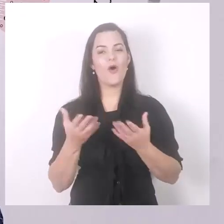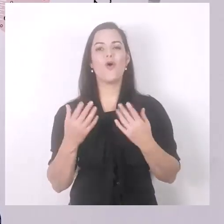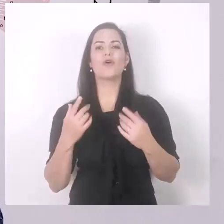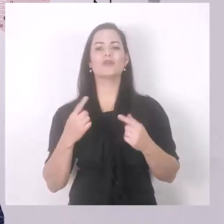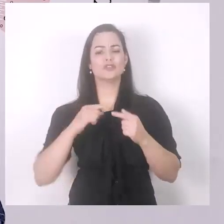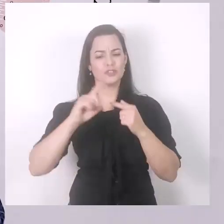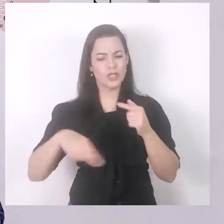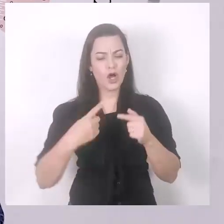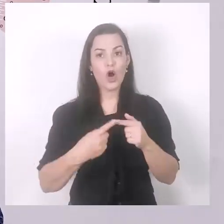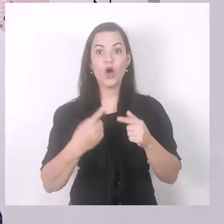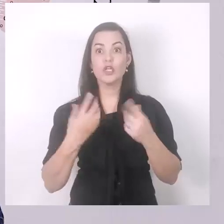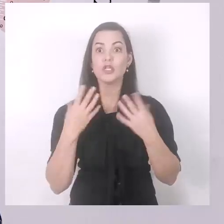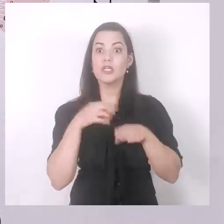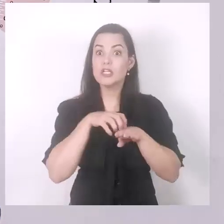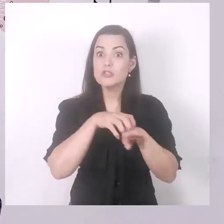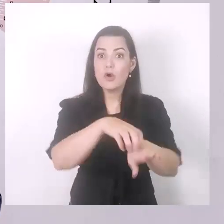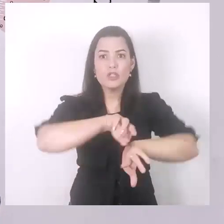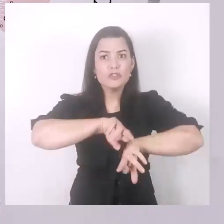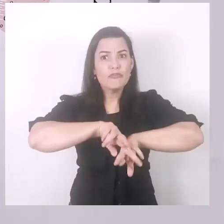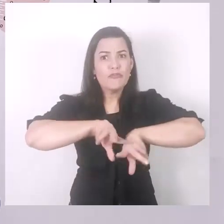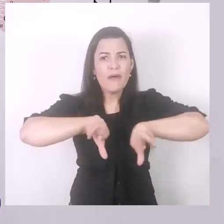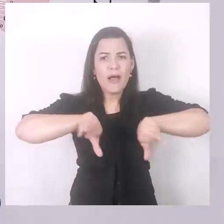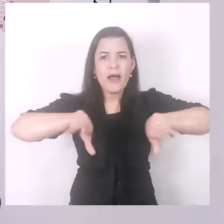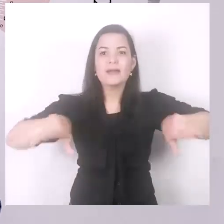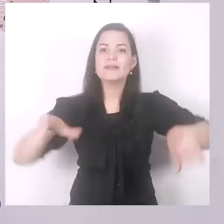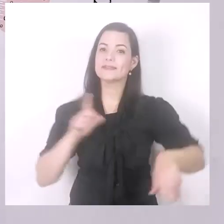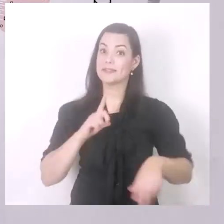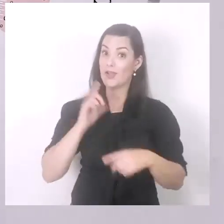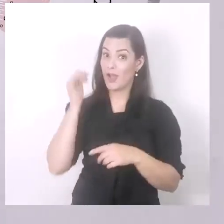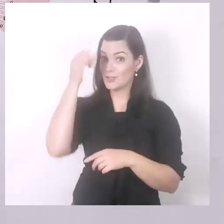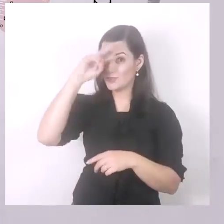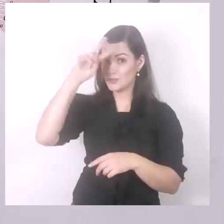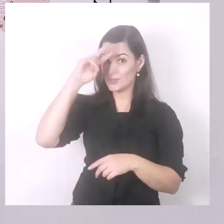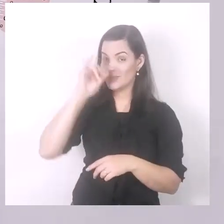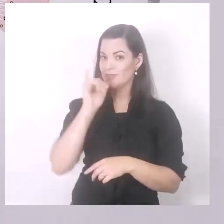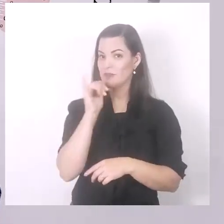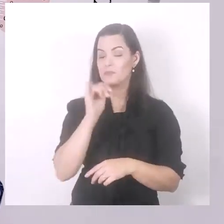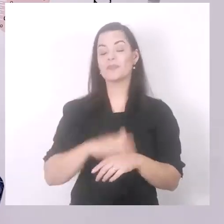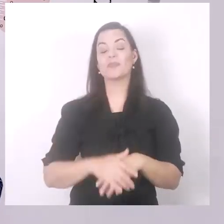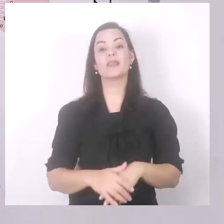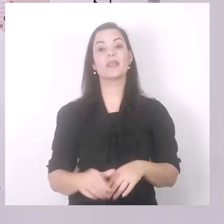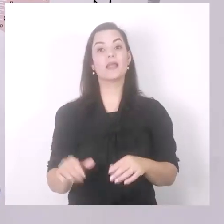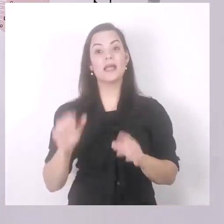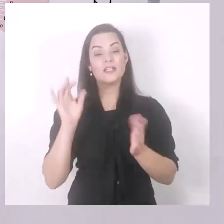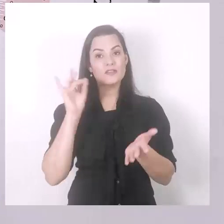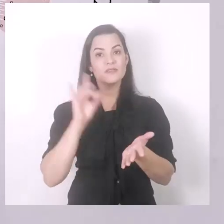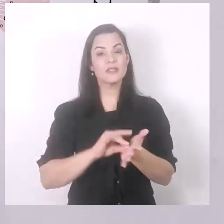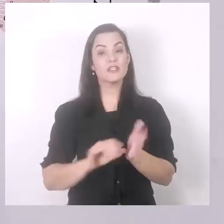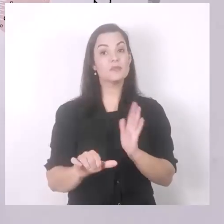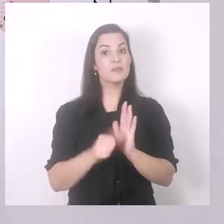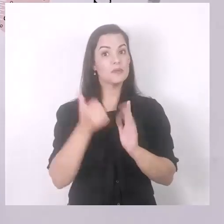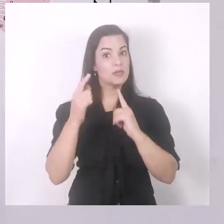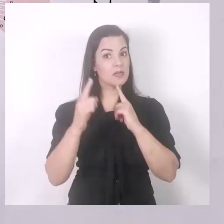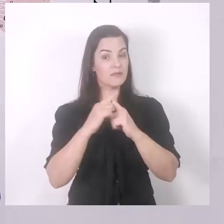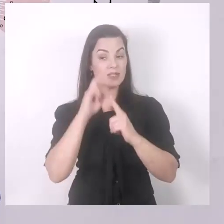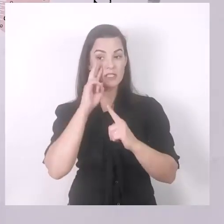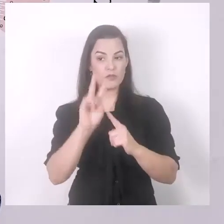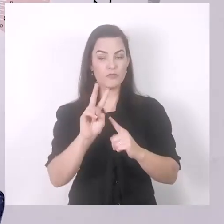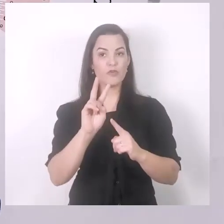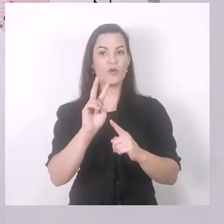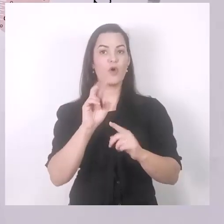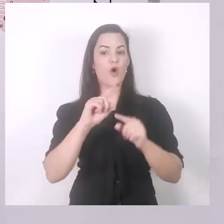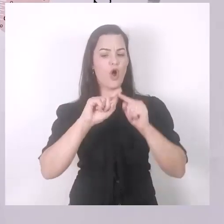de transportes. Olha a história que eu vou te contar. Sabe-se que a primeira representação da roda